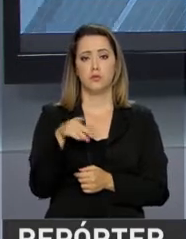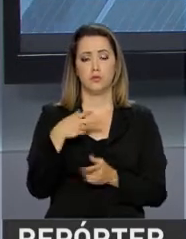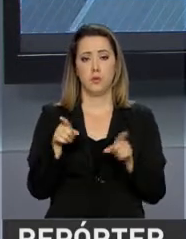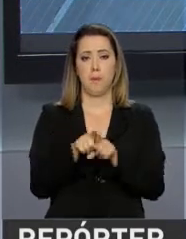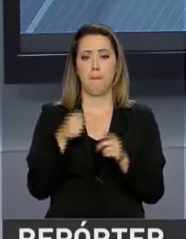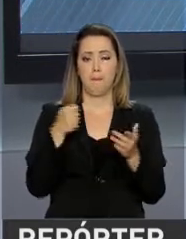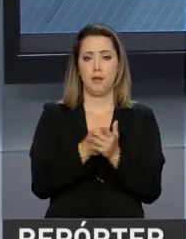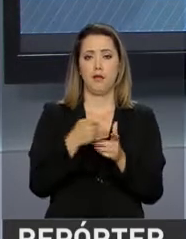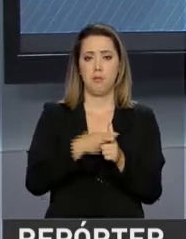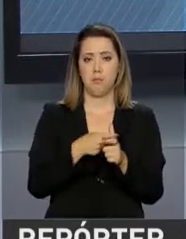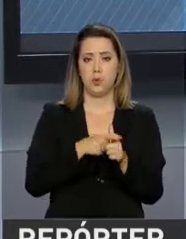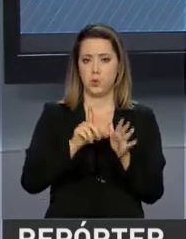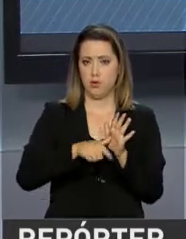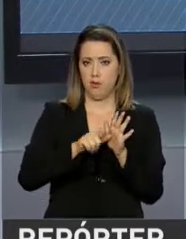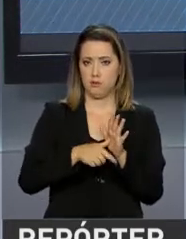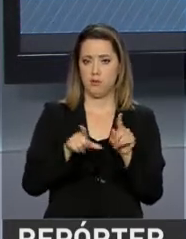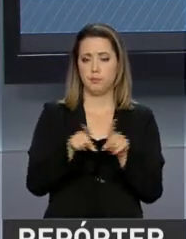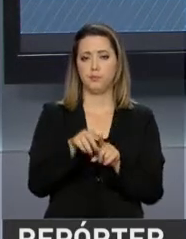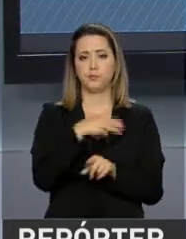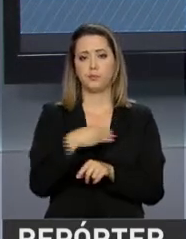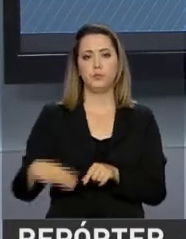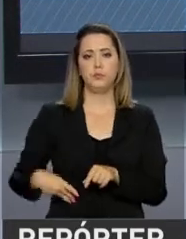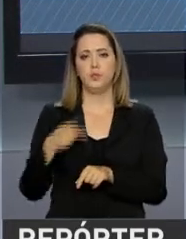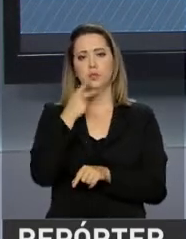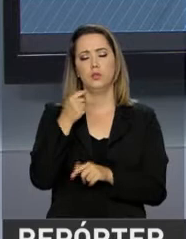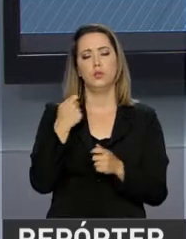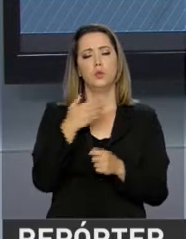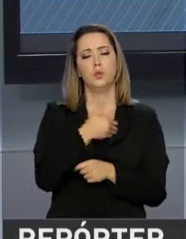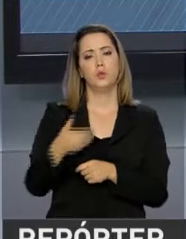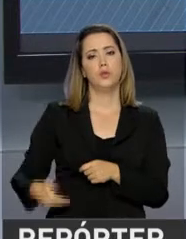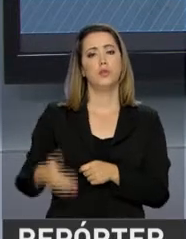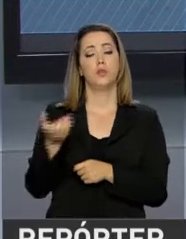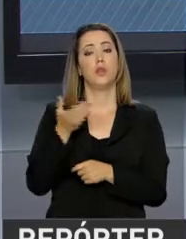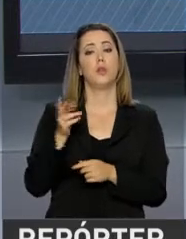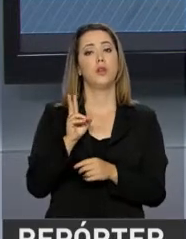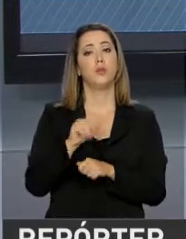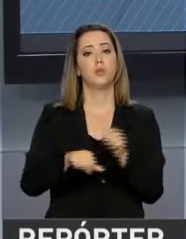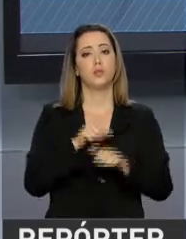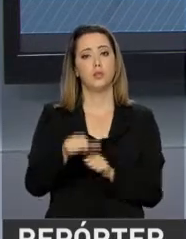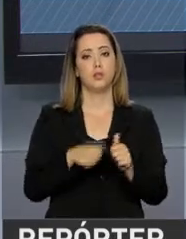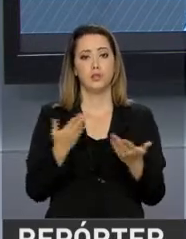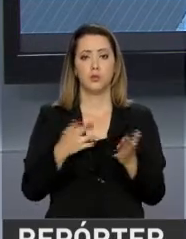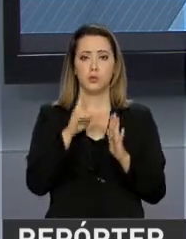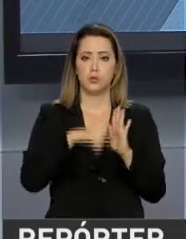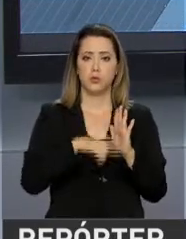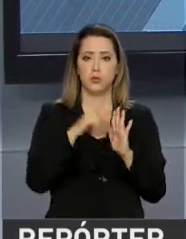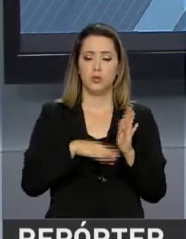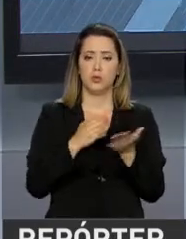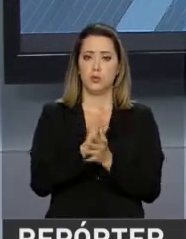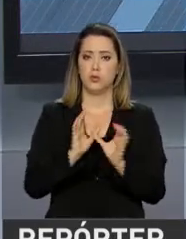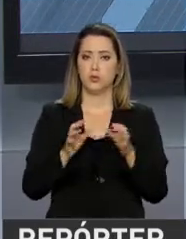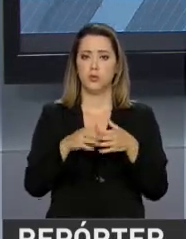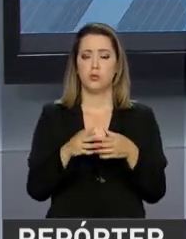regularização tributária o ministro da fazenda falou que o governo defende mudanças no parecer aprovado pela comissão de senadores e